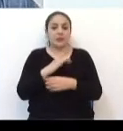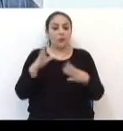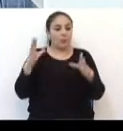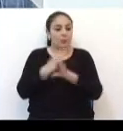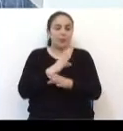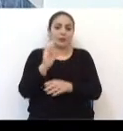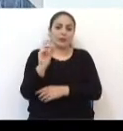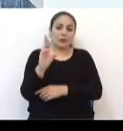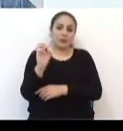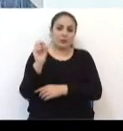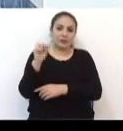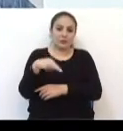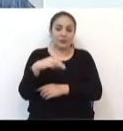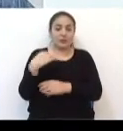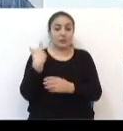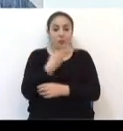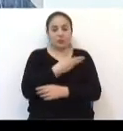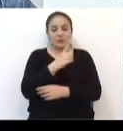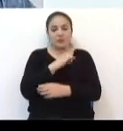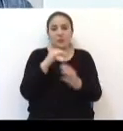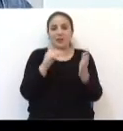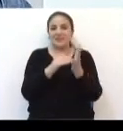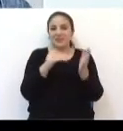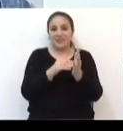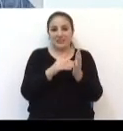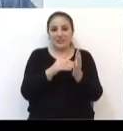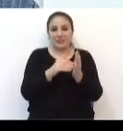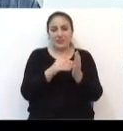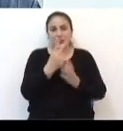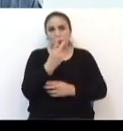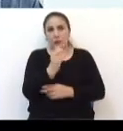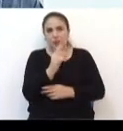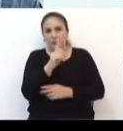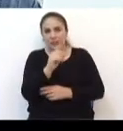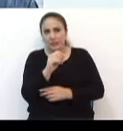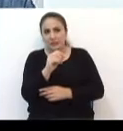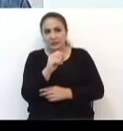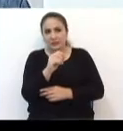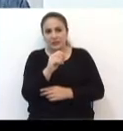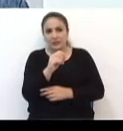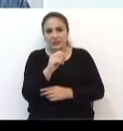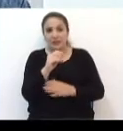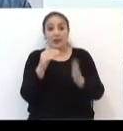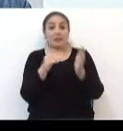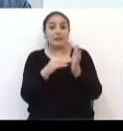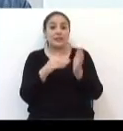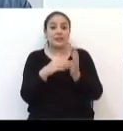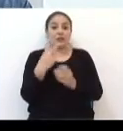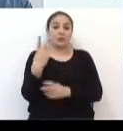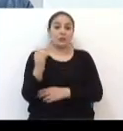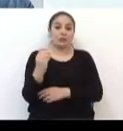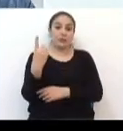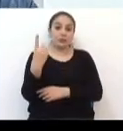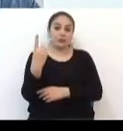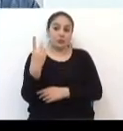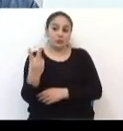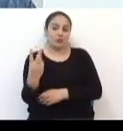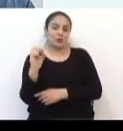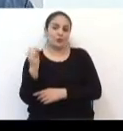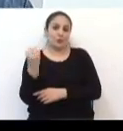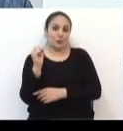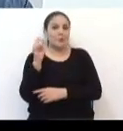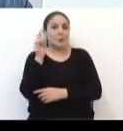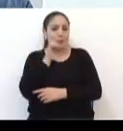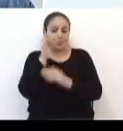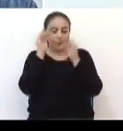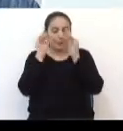Então, nós temos aí até de 2010 de 18 até 2028 para cumprir todas